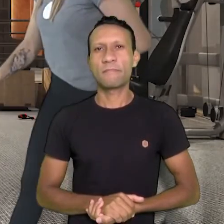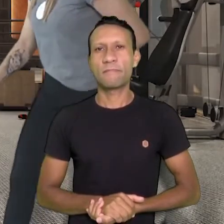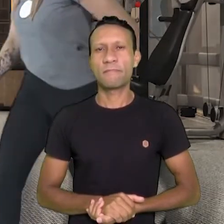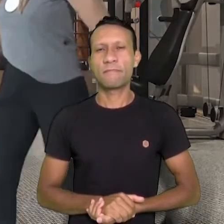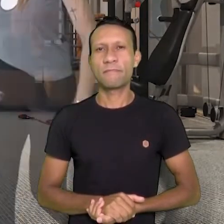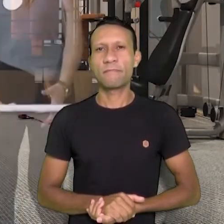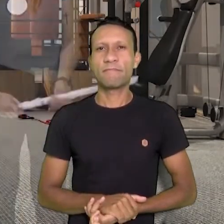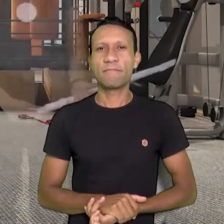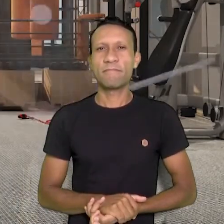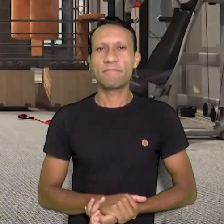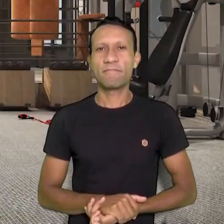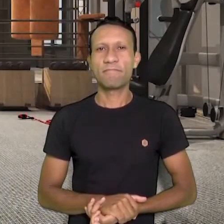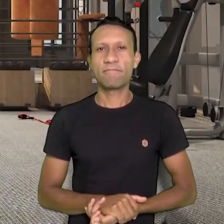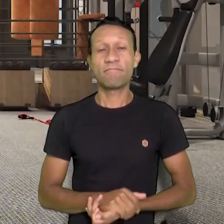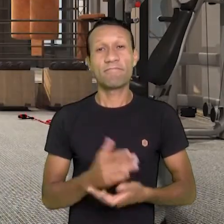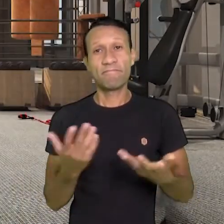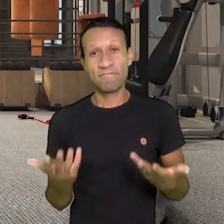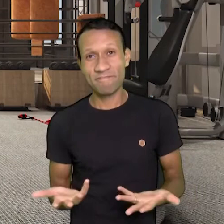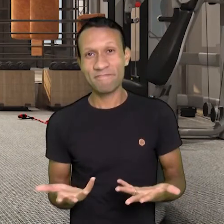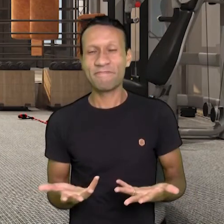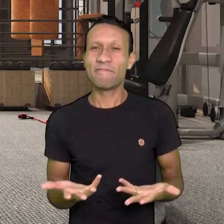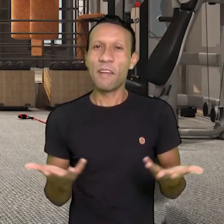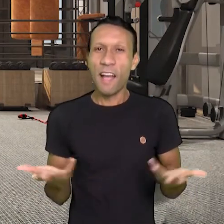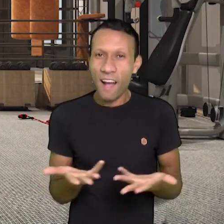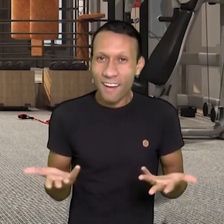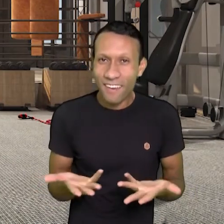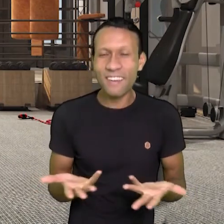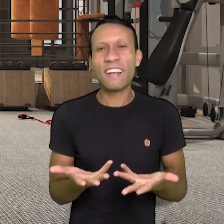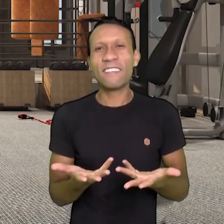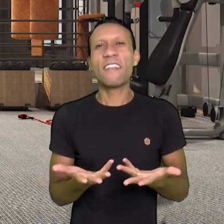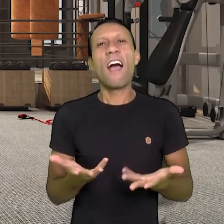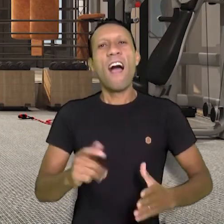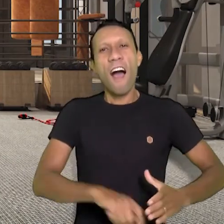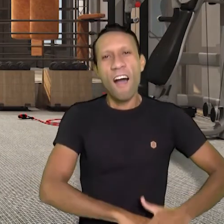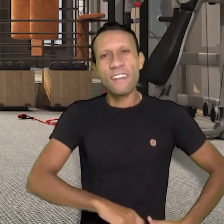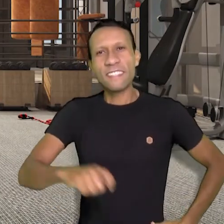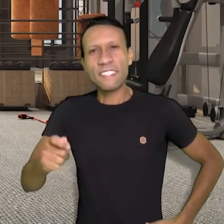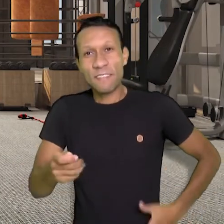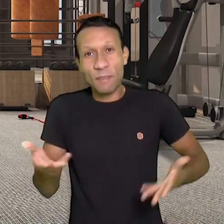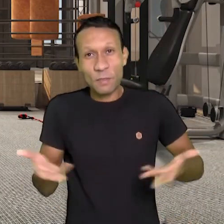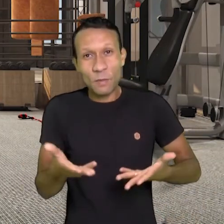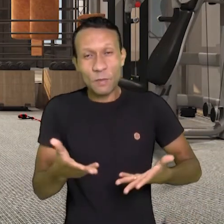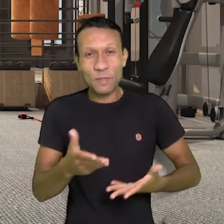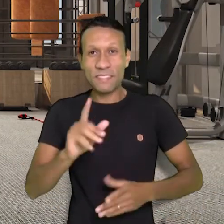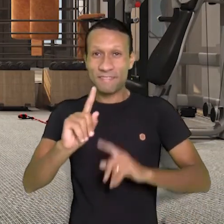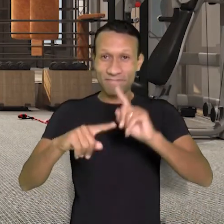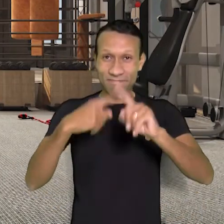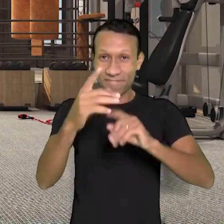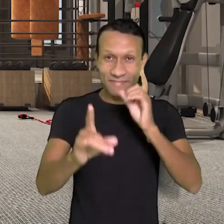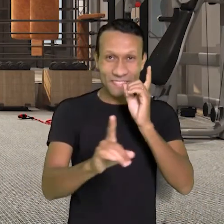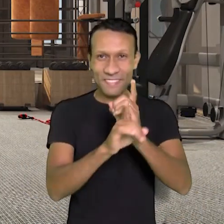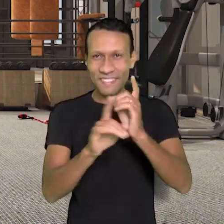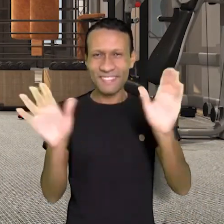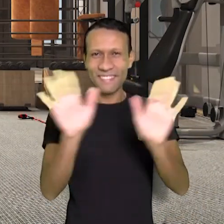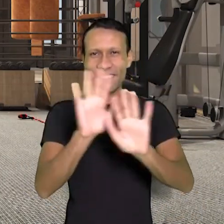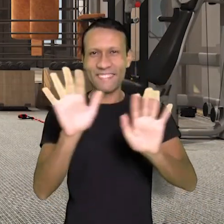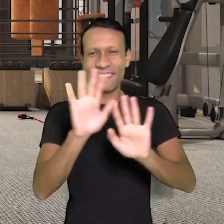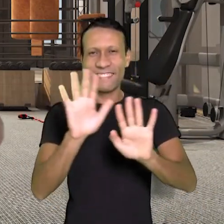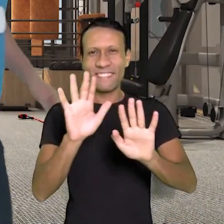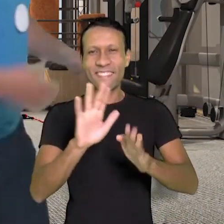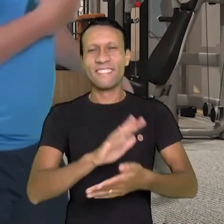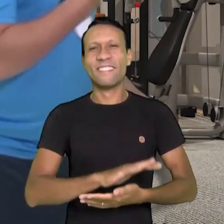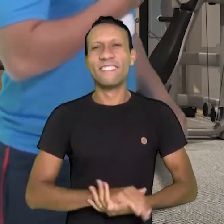aí aí pessoal foi essa aí a aula de esgrima de hoje e até a próxima valeu